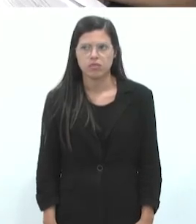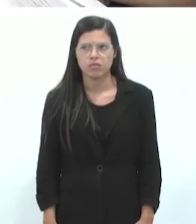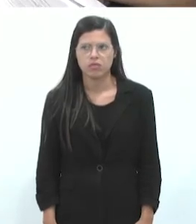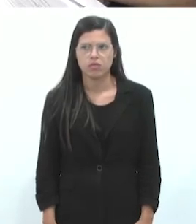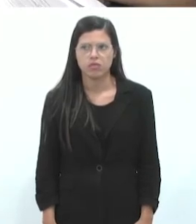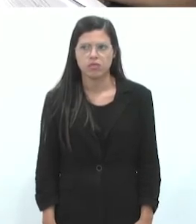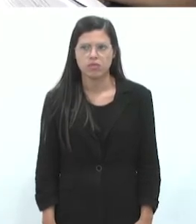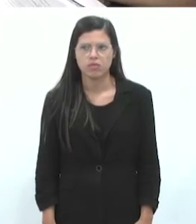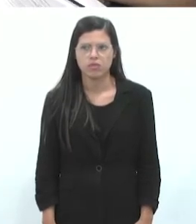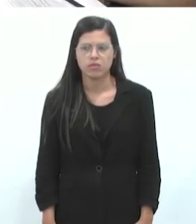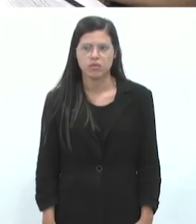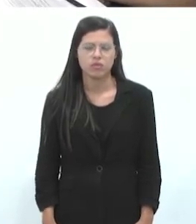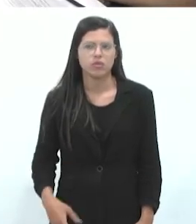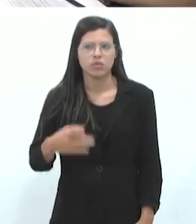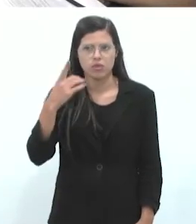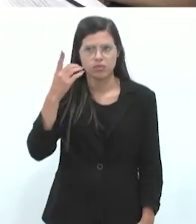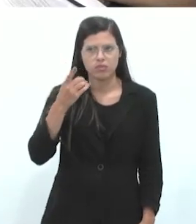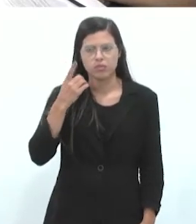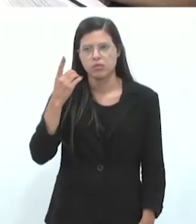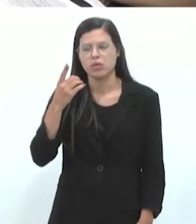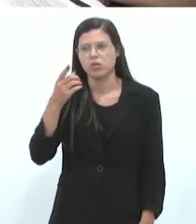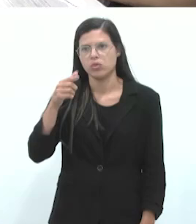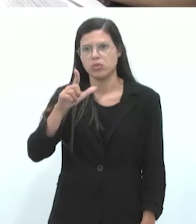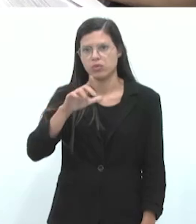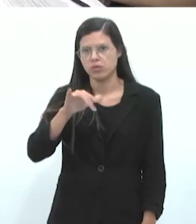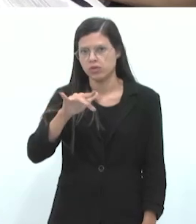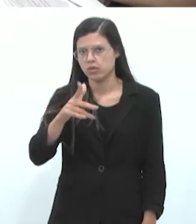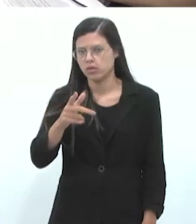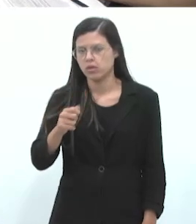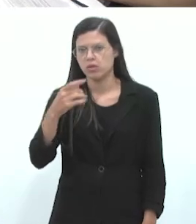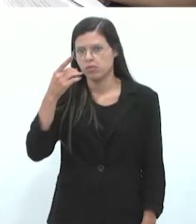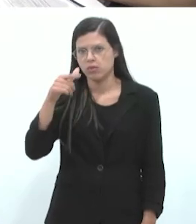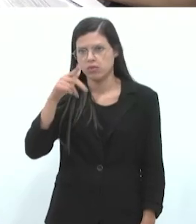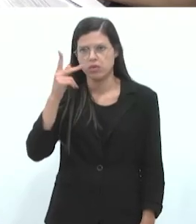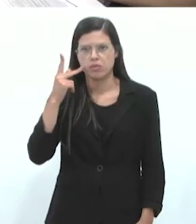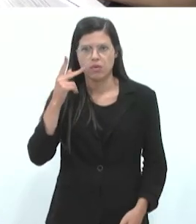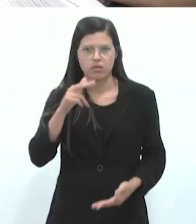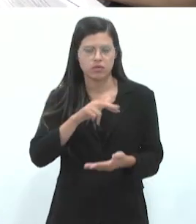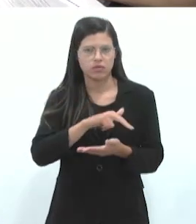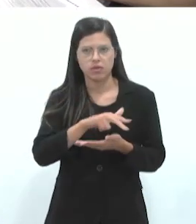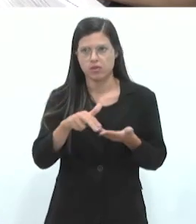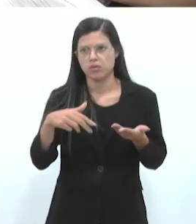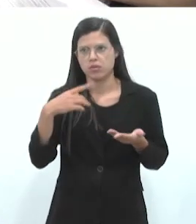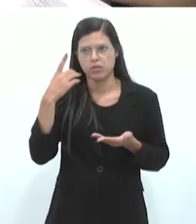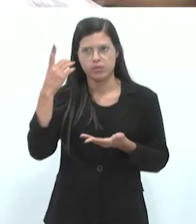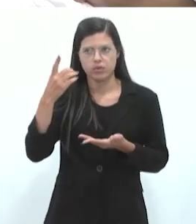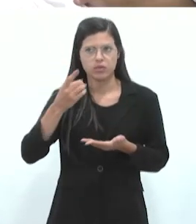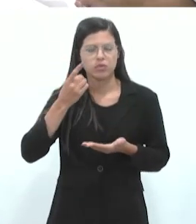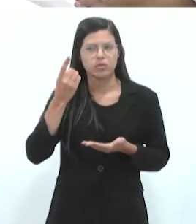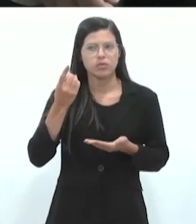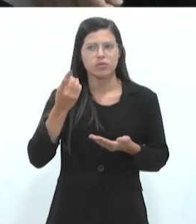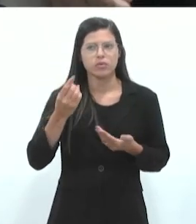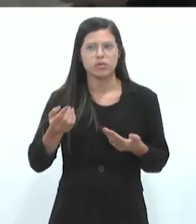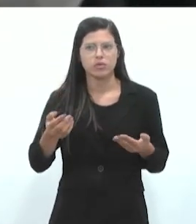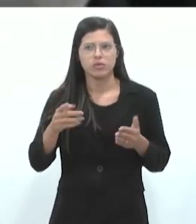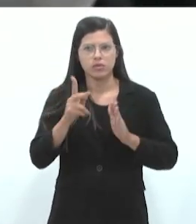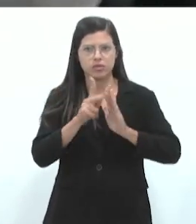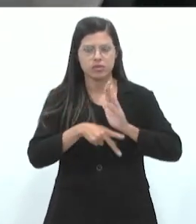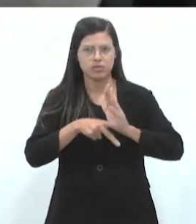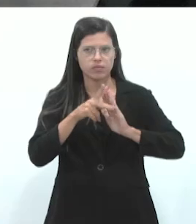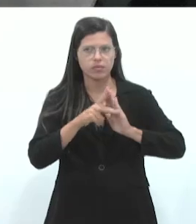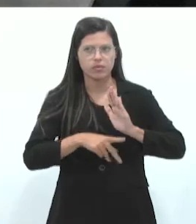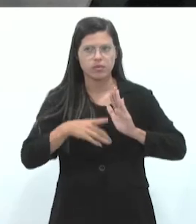Lucinha... Deputada etc, Lucinha, etc. deputado Luiz Paulo, deputado Rosenberg, deputada Marta Isso. Rocha, deputado Tiaju, deputado Brazão e deputada Renata Souza. E este projeto